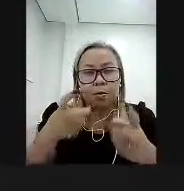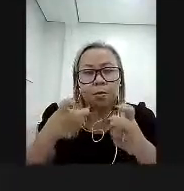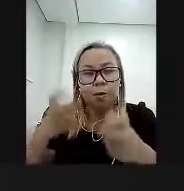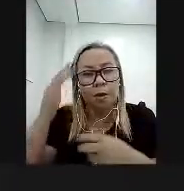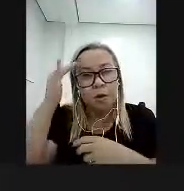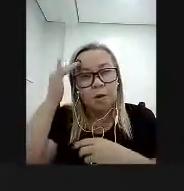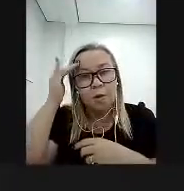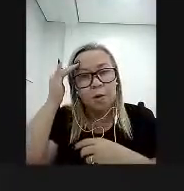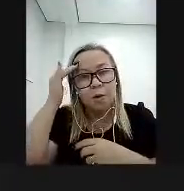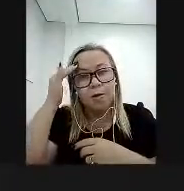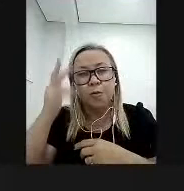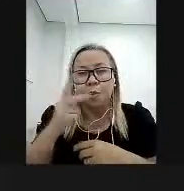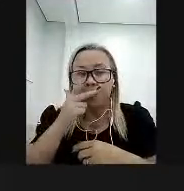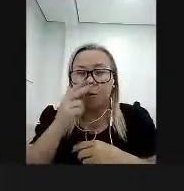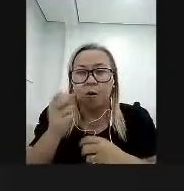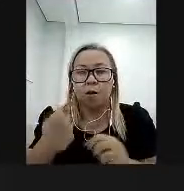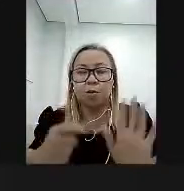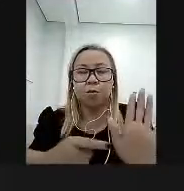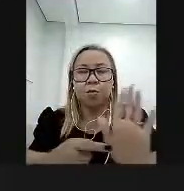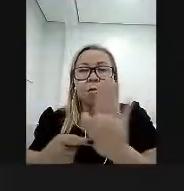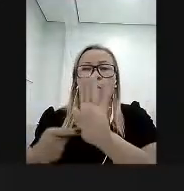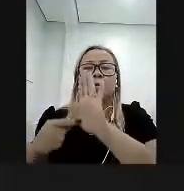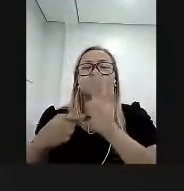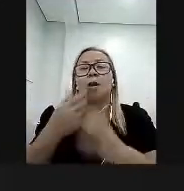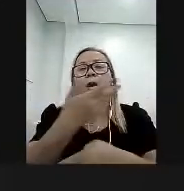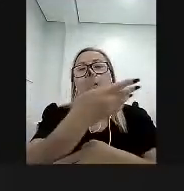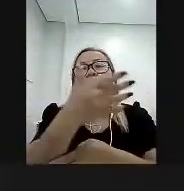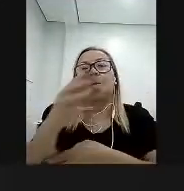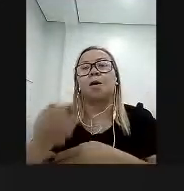de expor essa paisagem, quase como uma